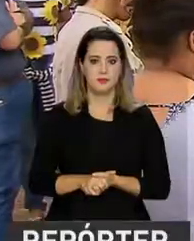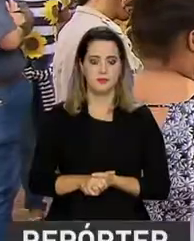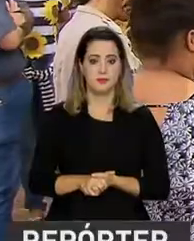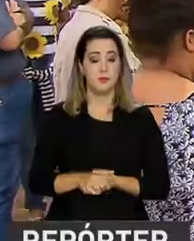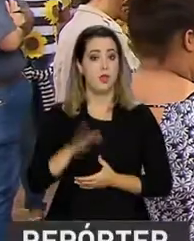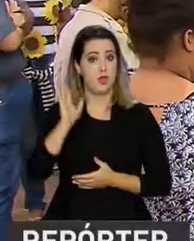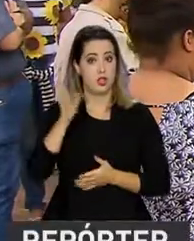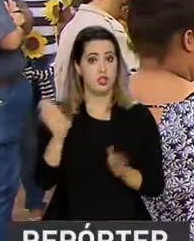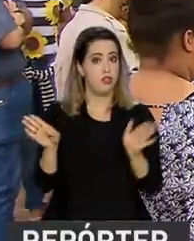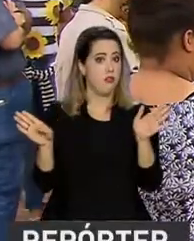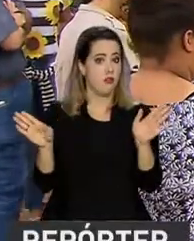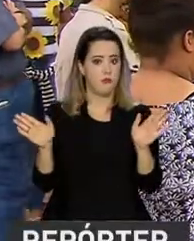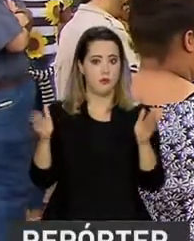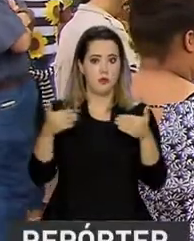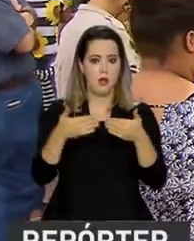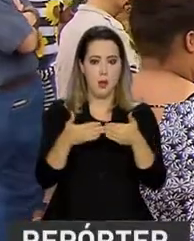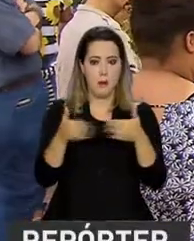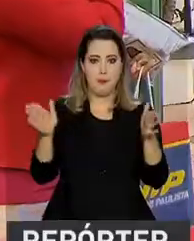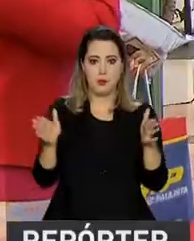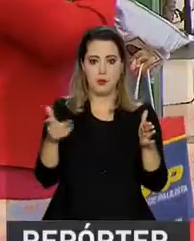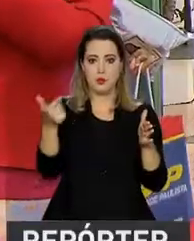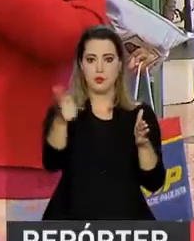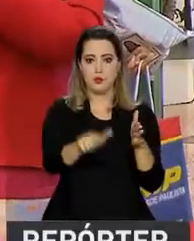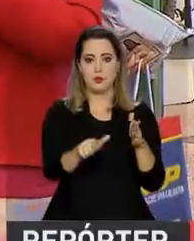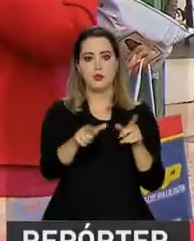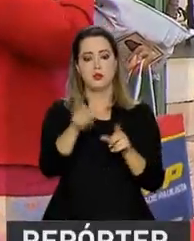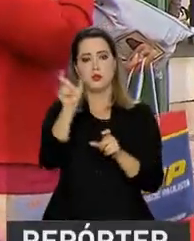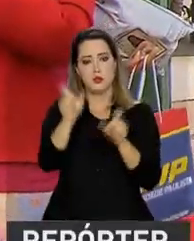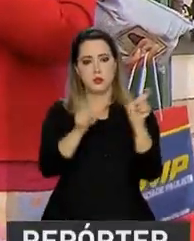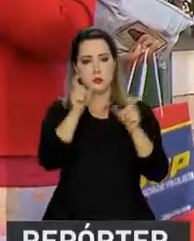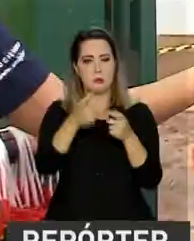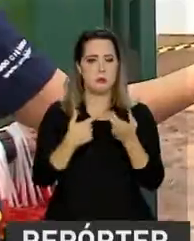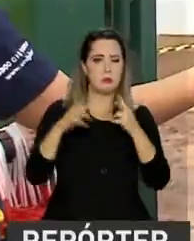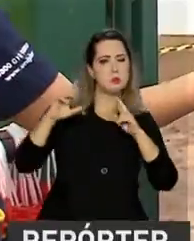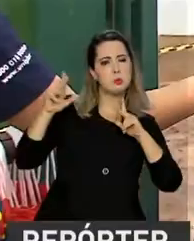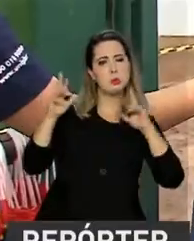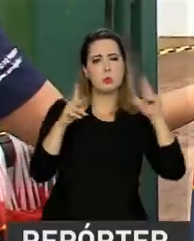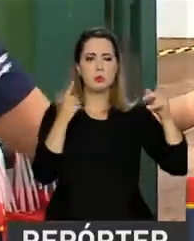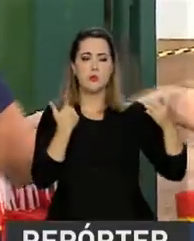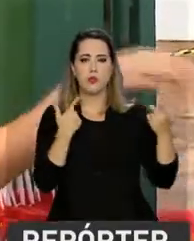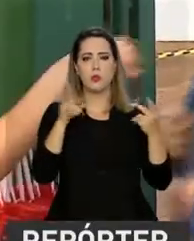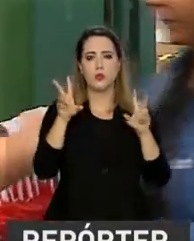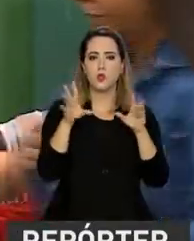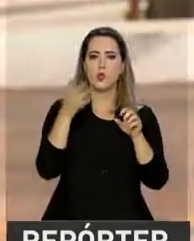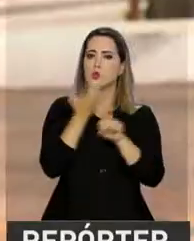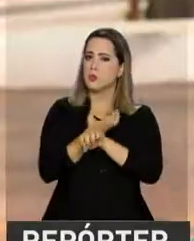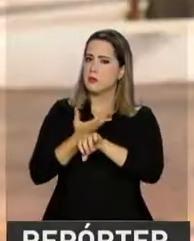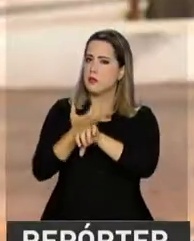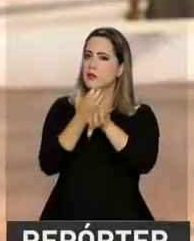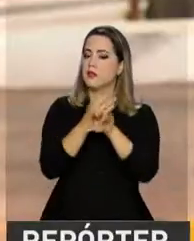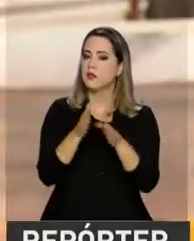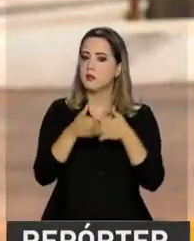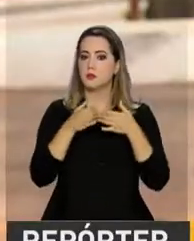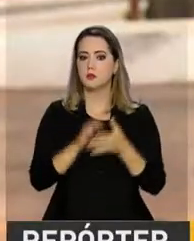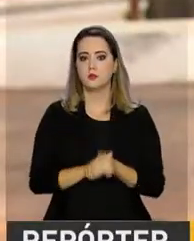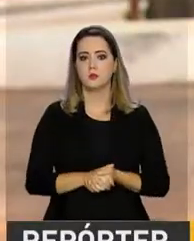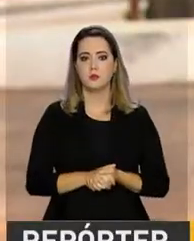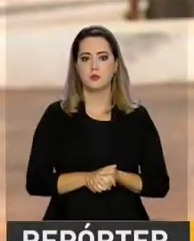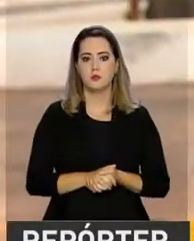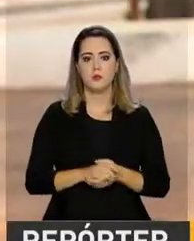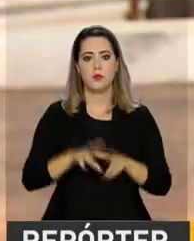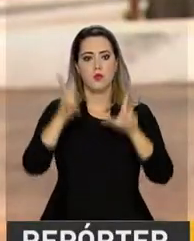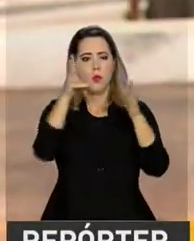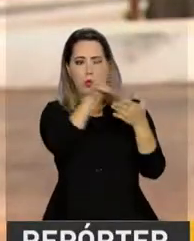já com os portões novamente abertos às impressões variaram em relação ao conteúdo cobrado para os pés que foram bem